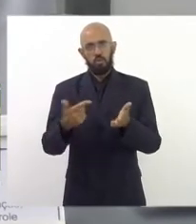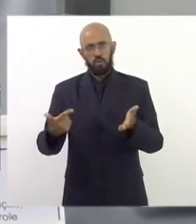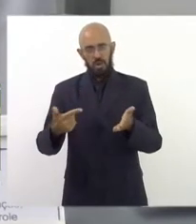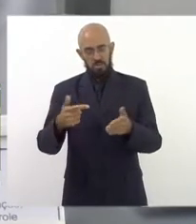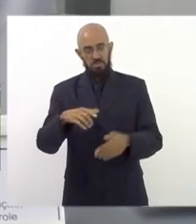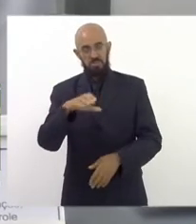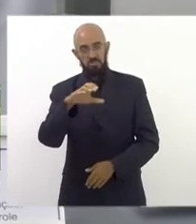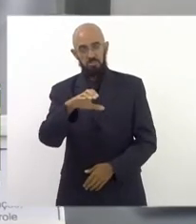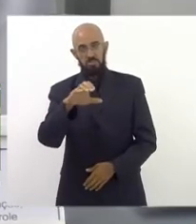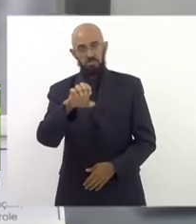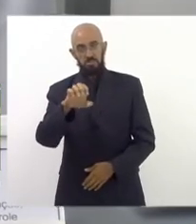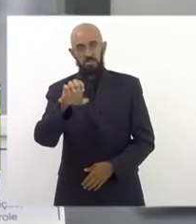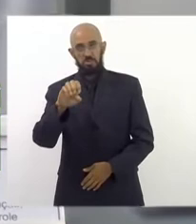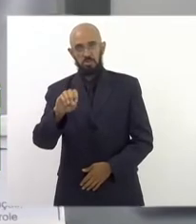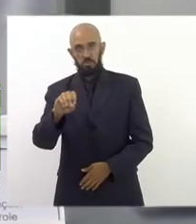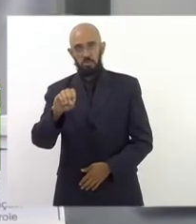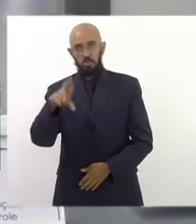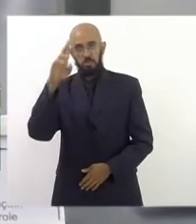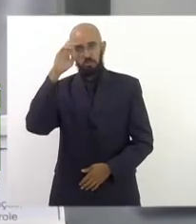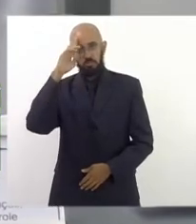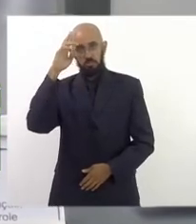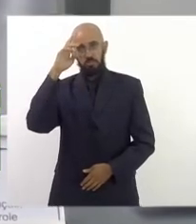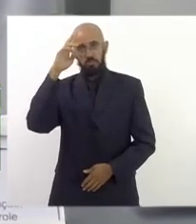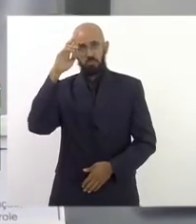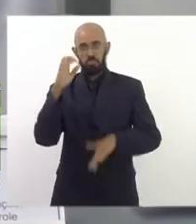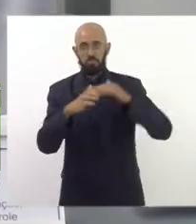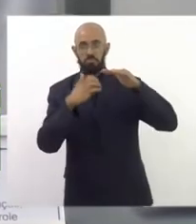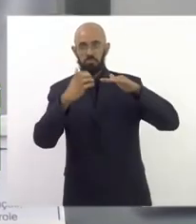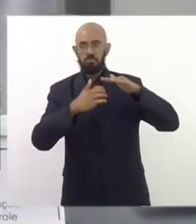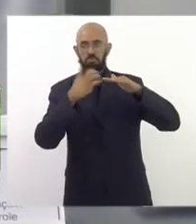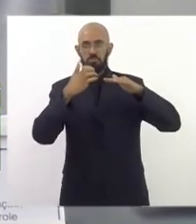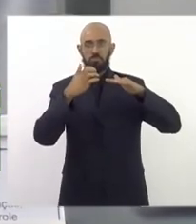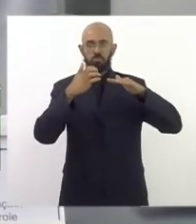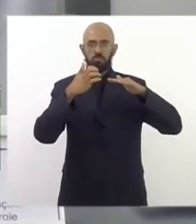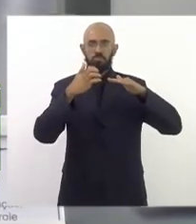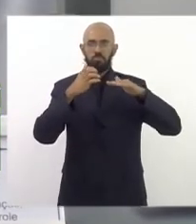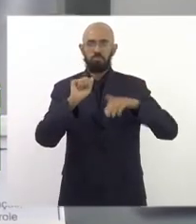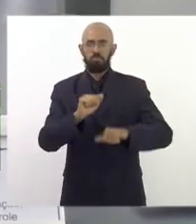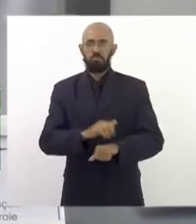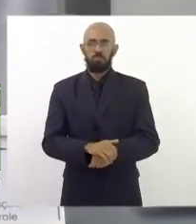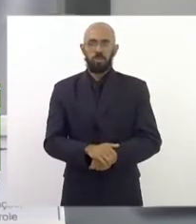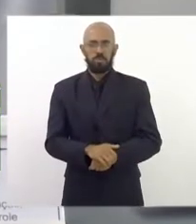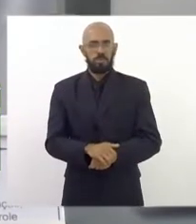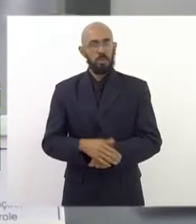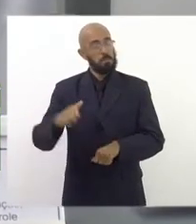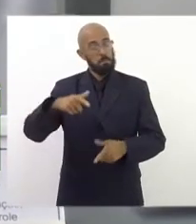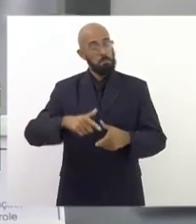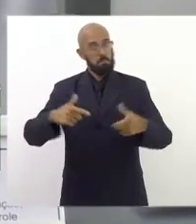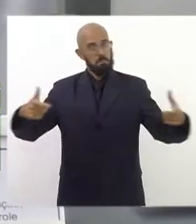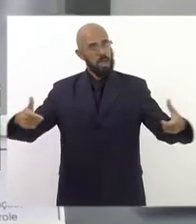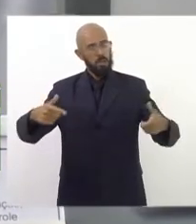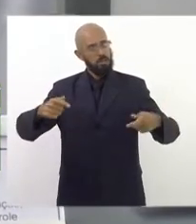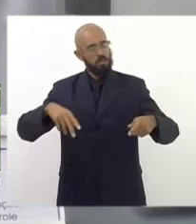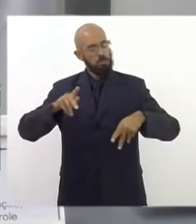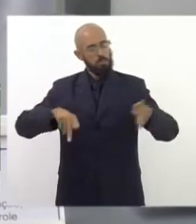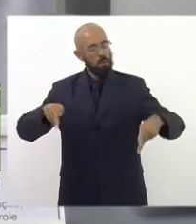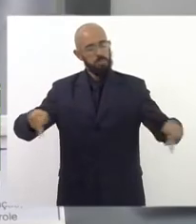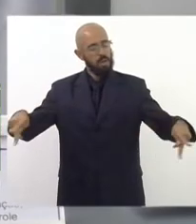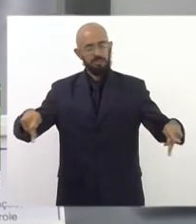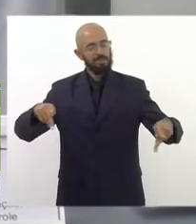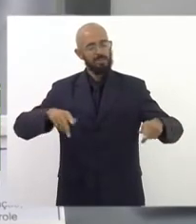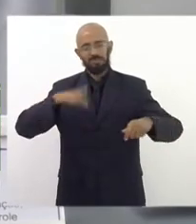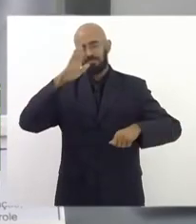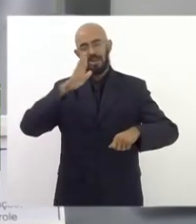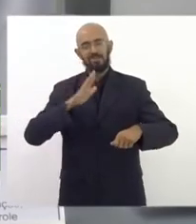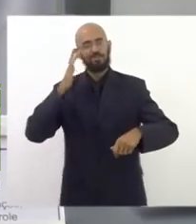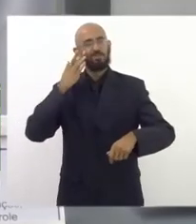negócio bonito, ser CEO deve ser o sonho de todos, ser CEO, né? Que a maioria da população brasileira não sabe nem o que quer dizer,